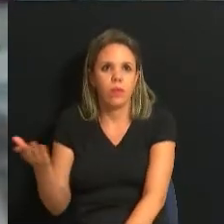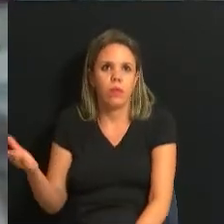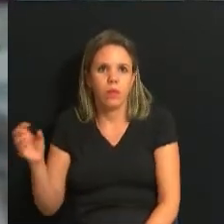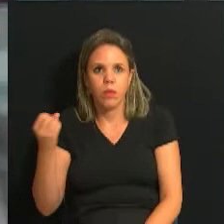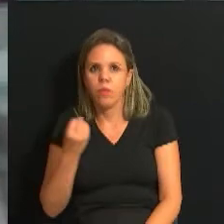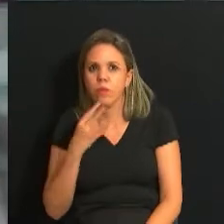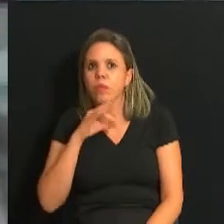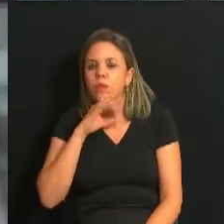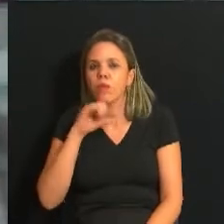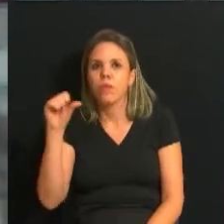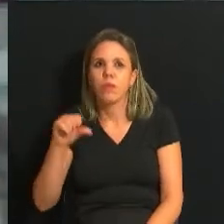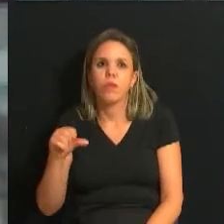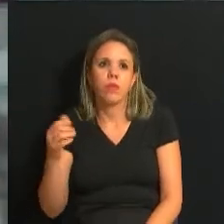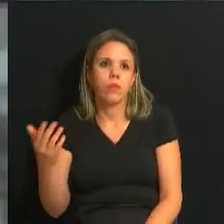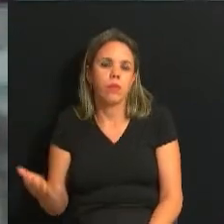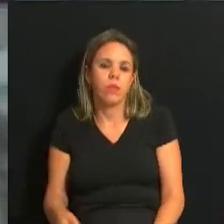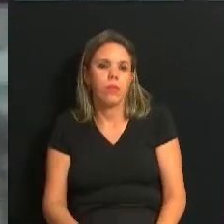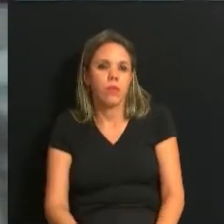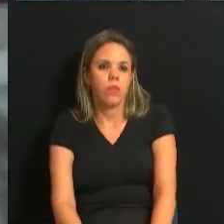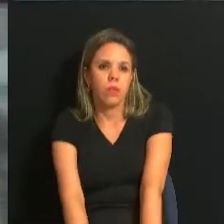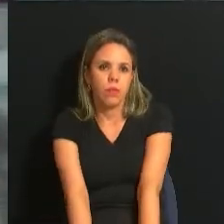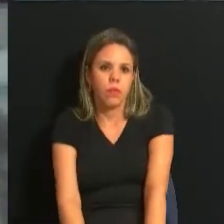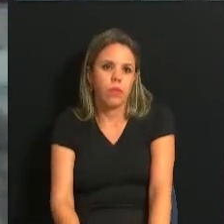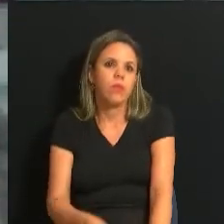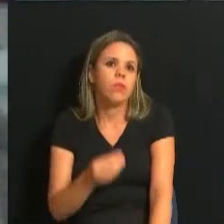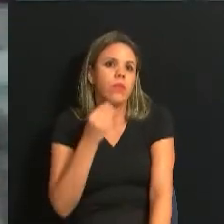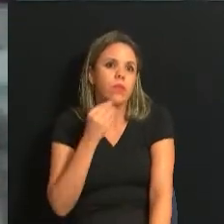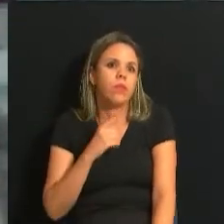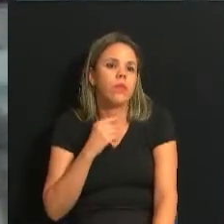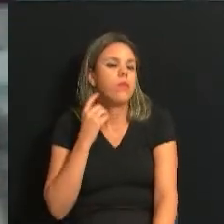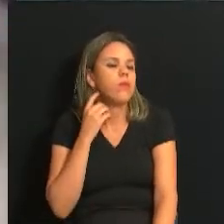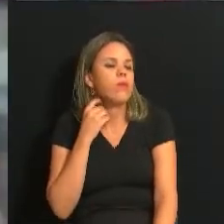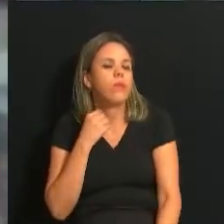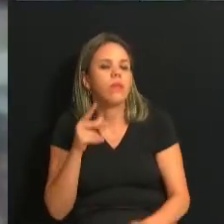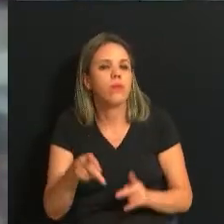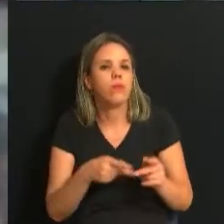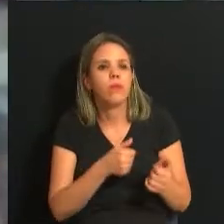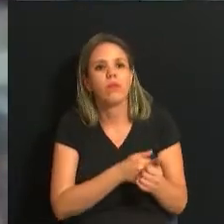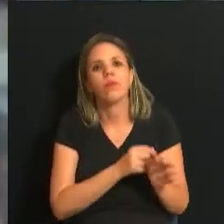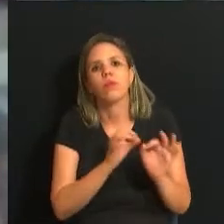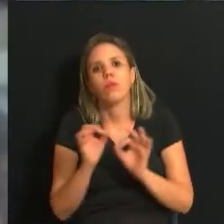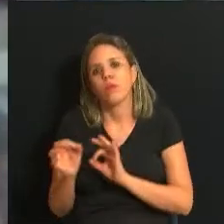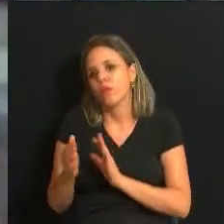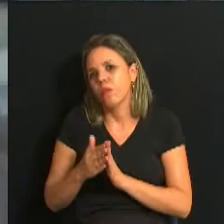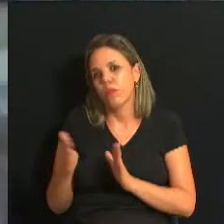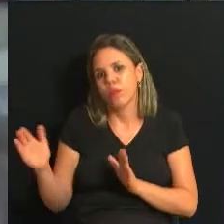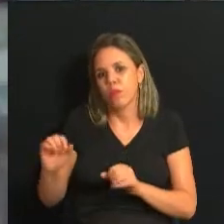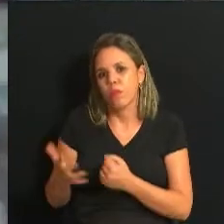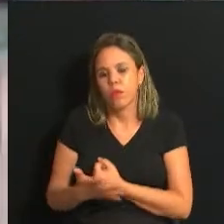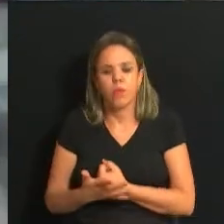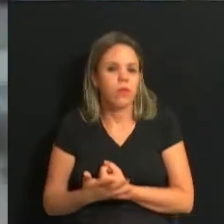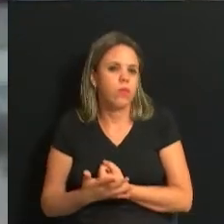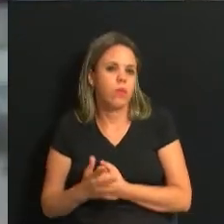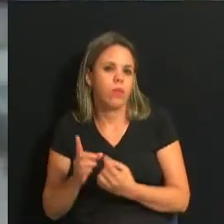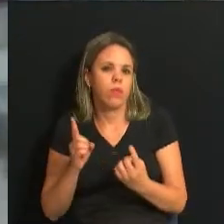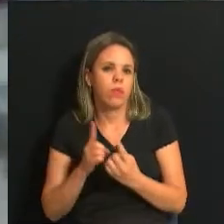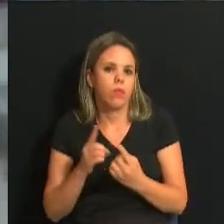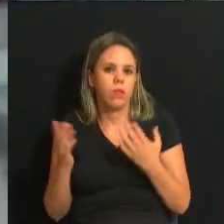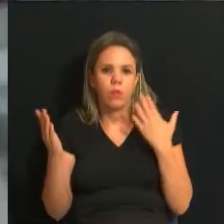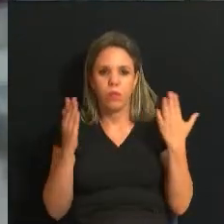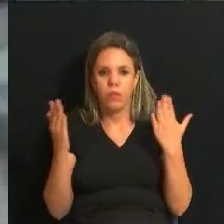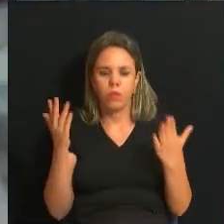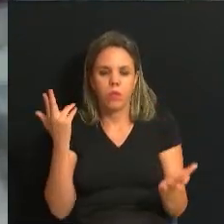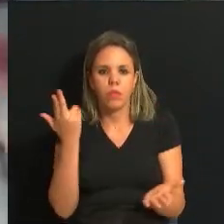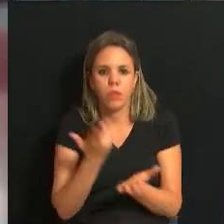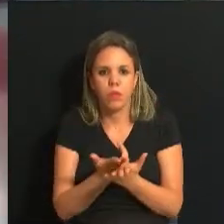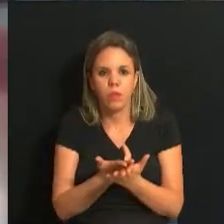é ruim. Eu tive a oportunidade de acompanhar muitas pessoas nesse período de pandemia, seja em atendimento de psicoterapia,